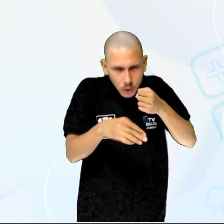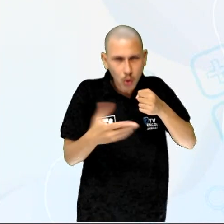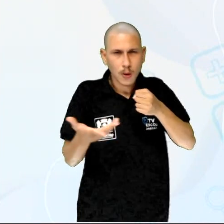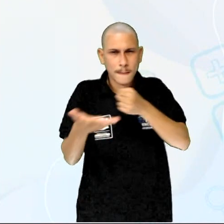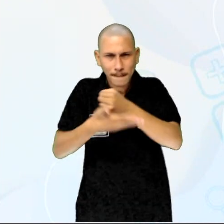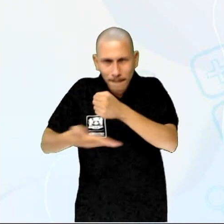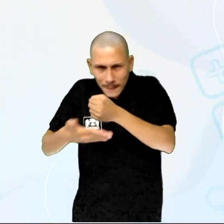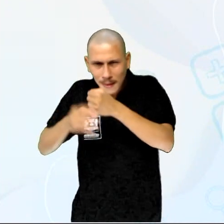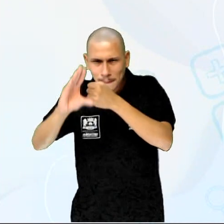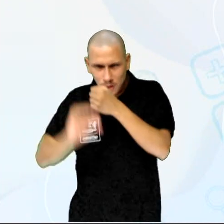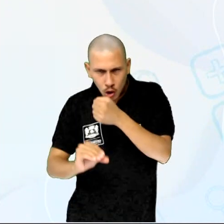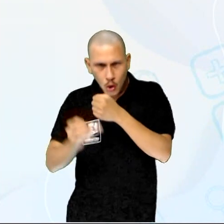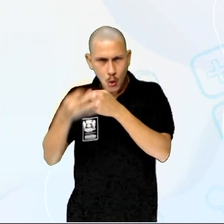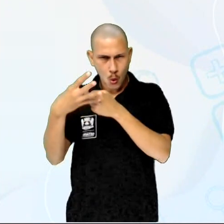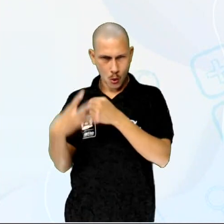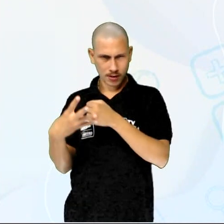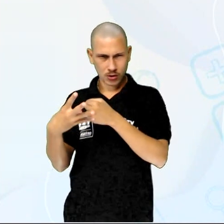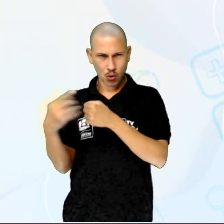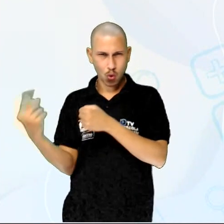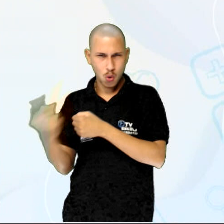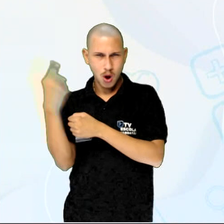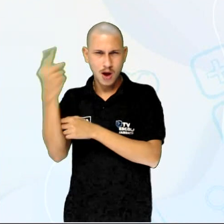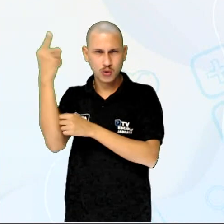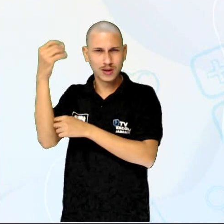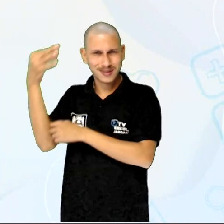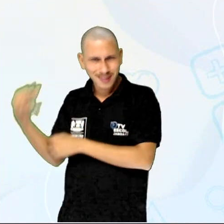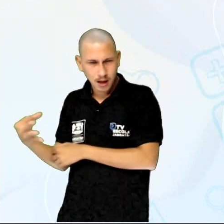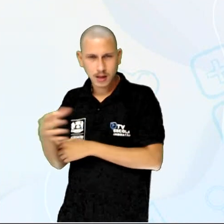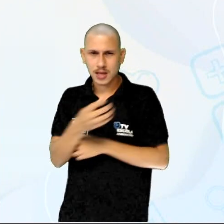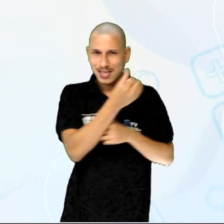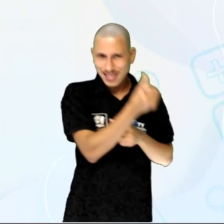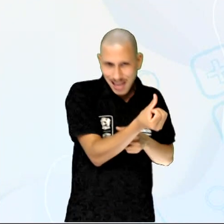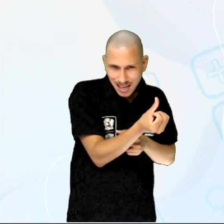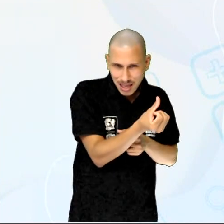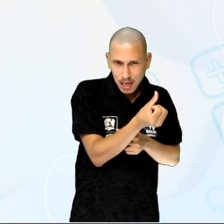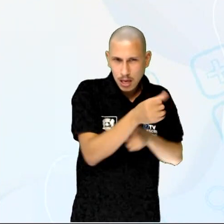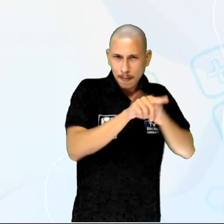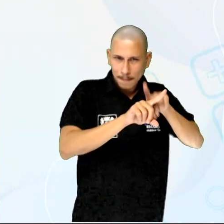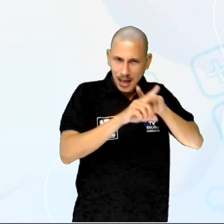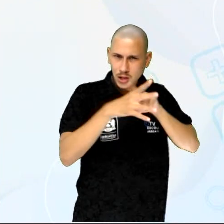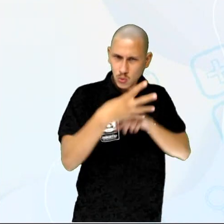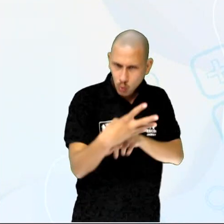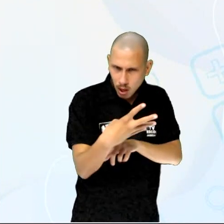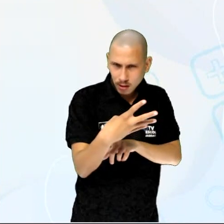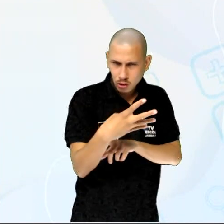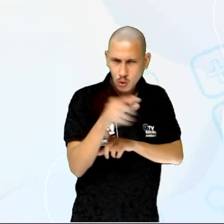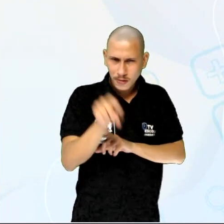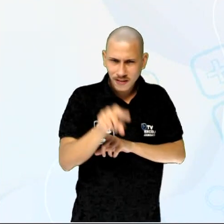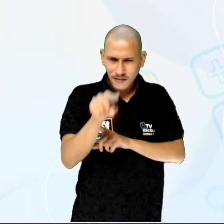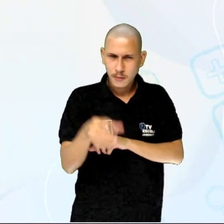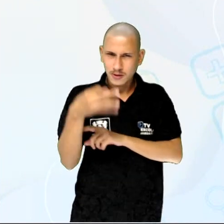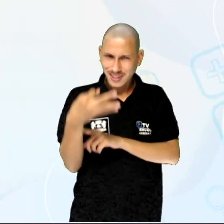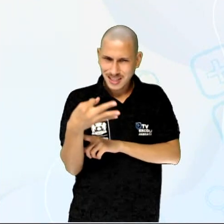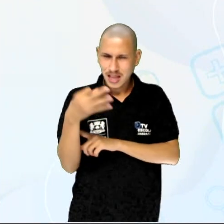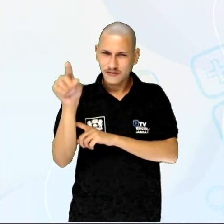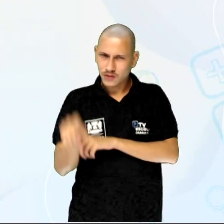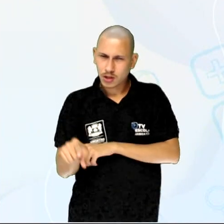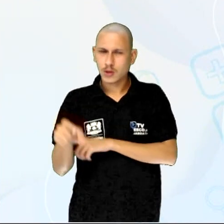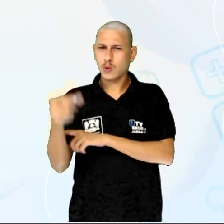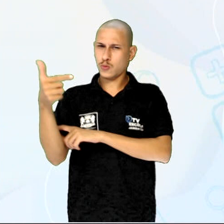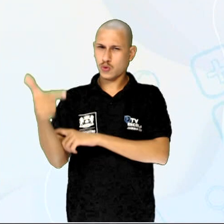é 4, a altura é 3. Então vai ficar 6 mais 4, entre parênteses, multiplicado por 3, e tudo isso dividido por